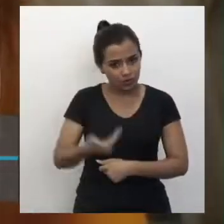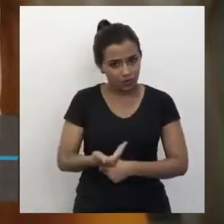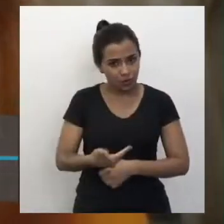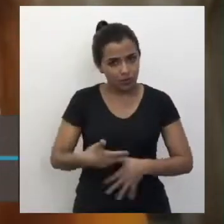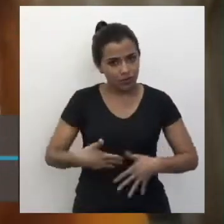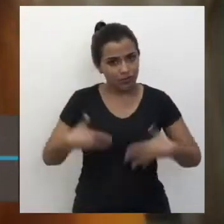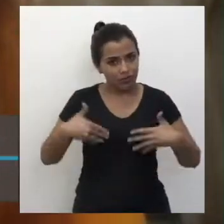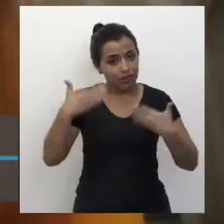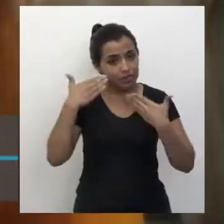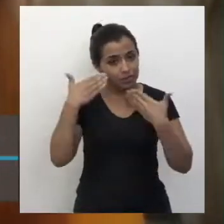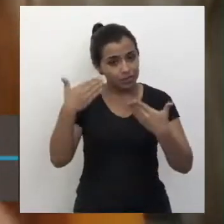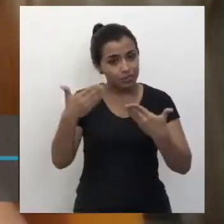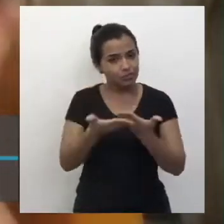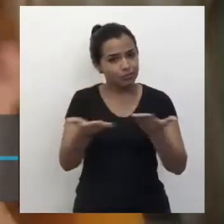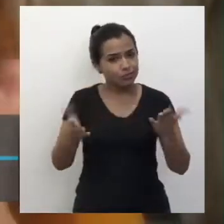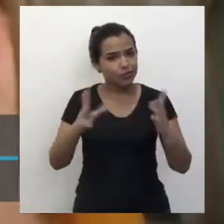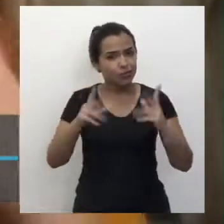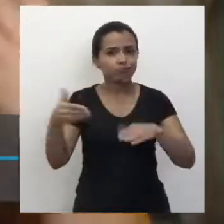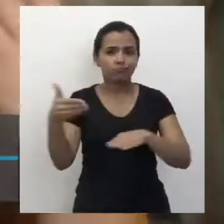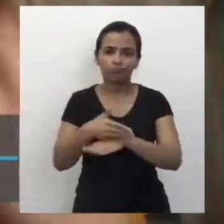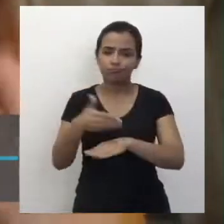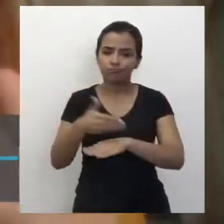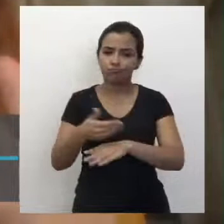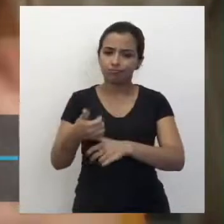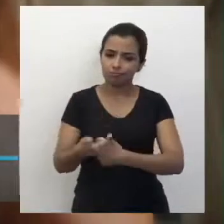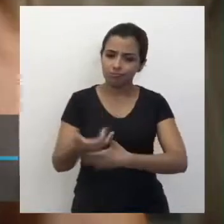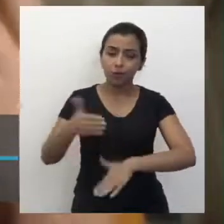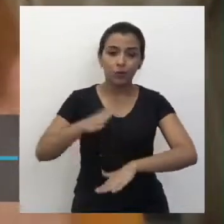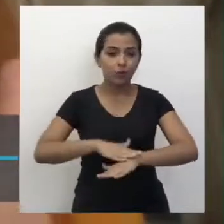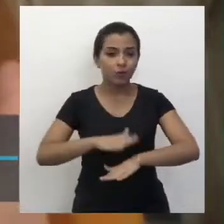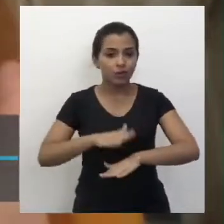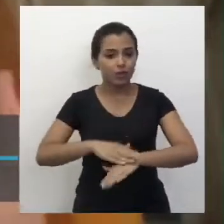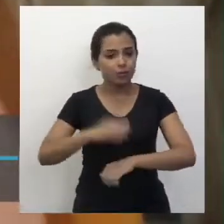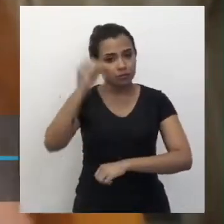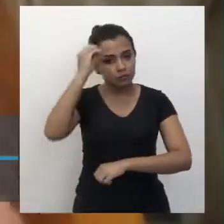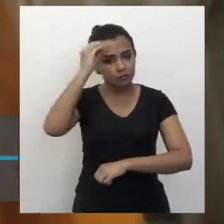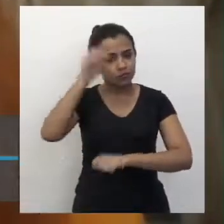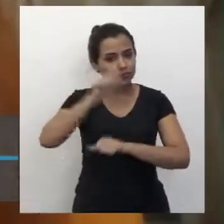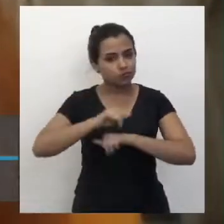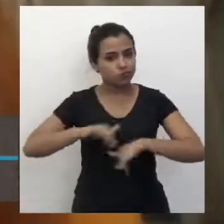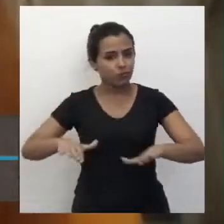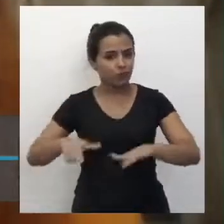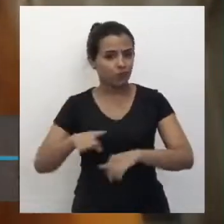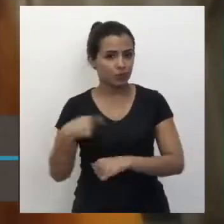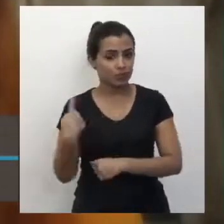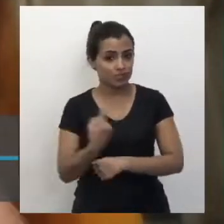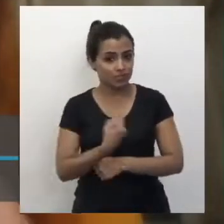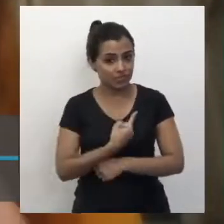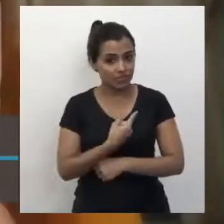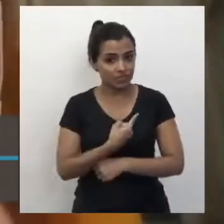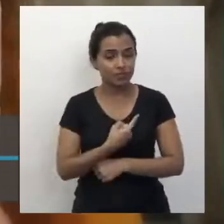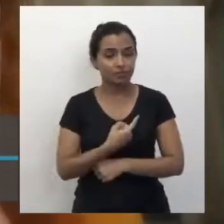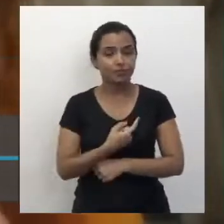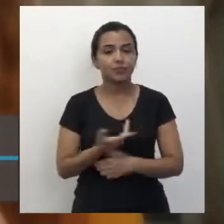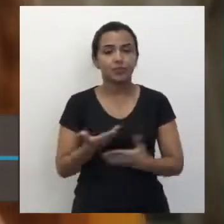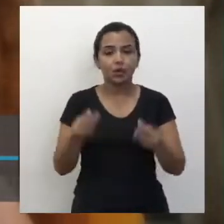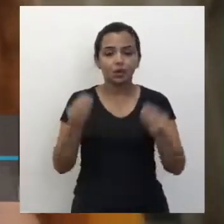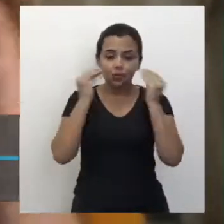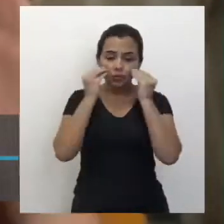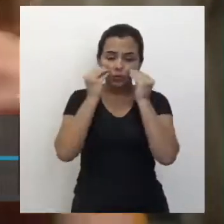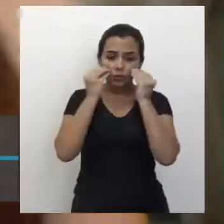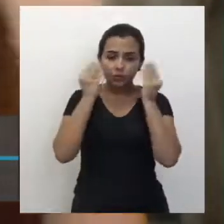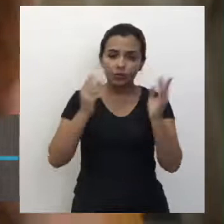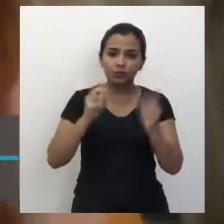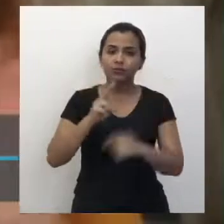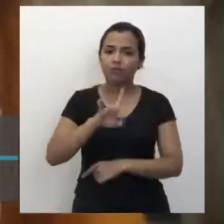que generosamente compartilharam o tempo e o conhecimento de vocês conosco. Deixo um grande, grande beijo. A gente